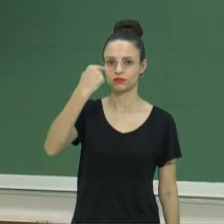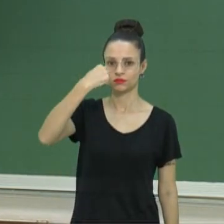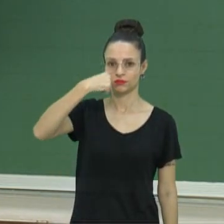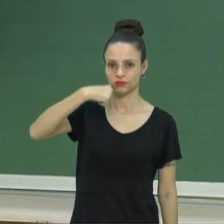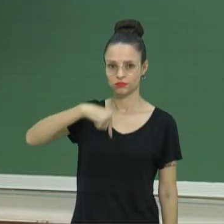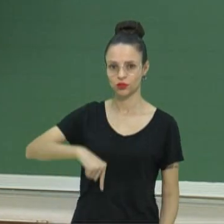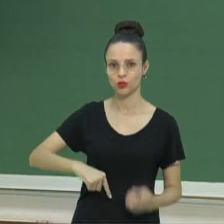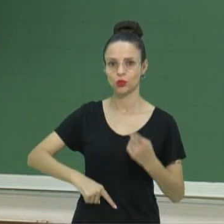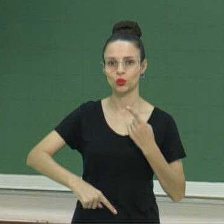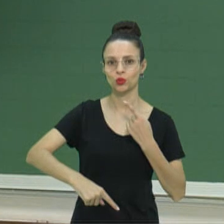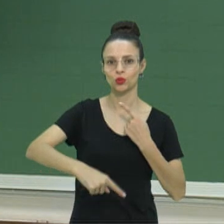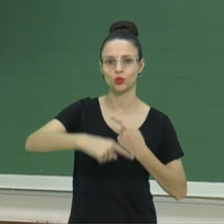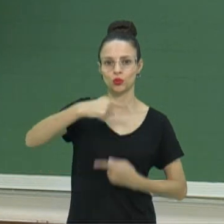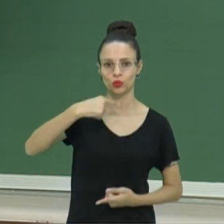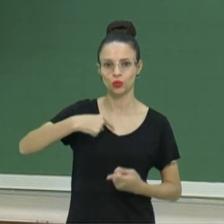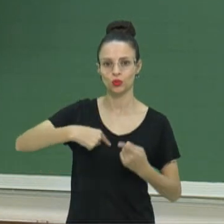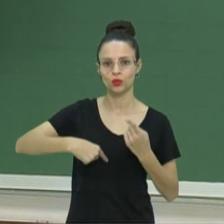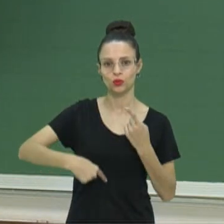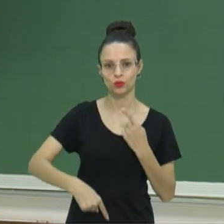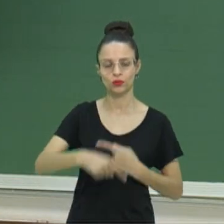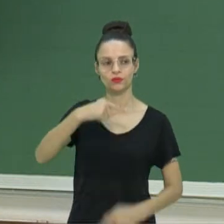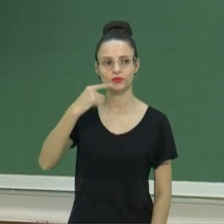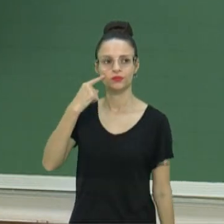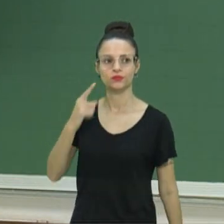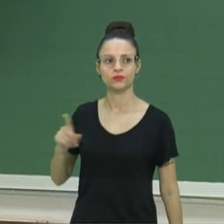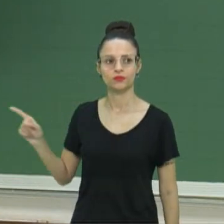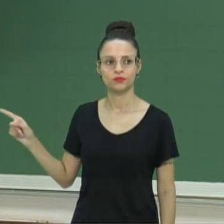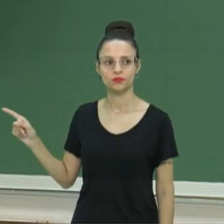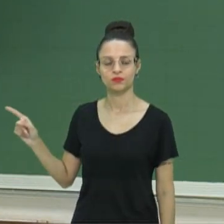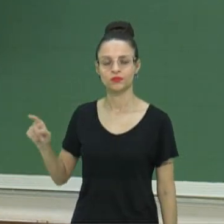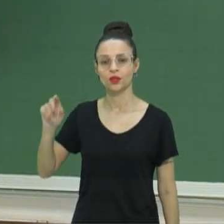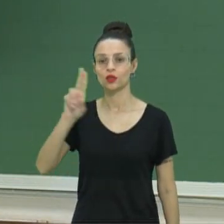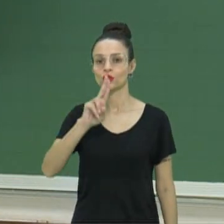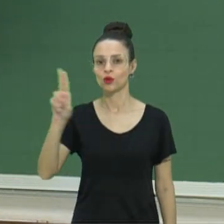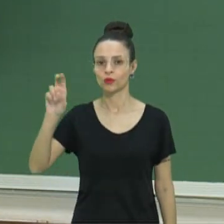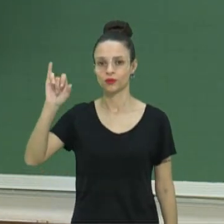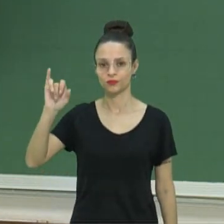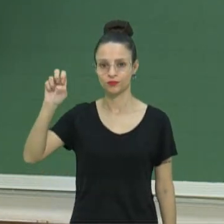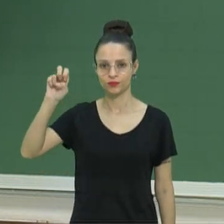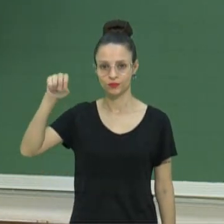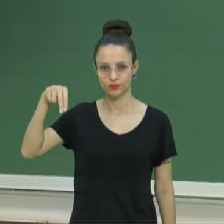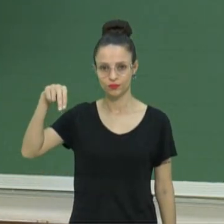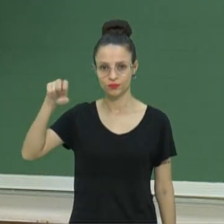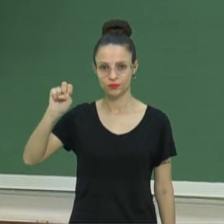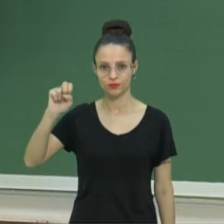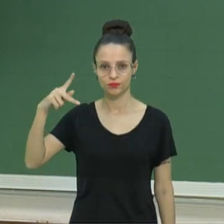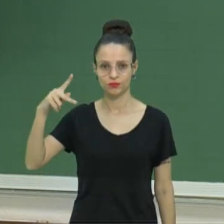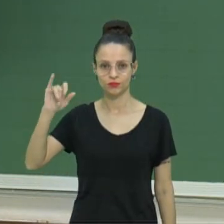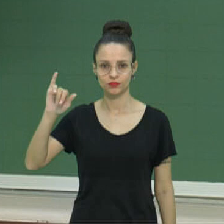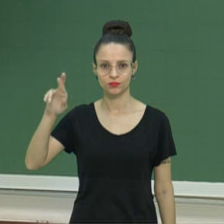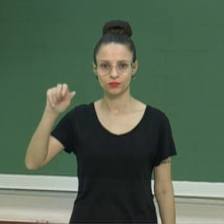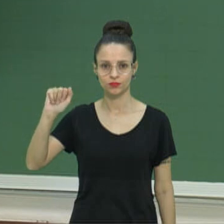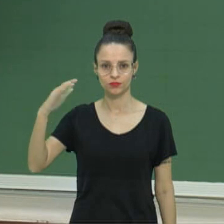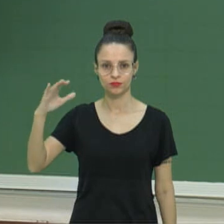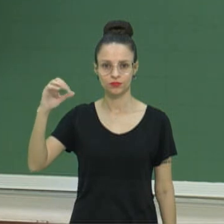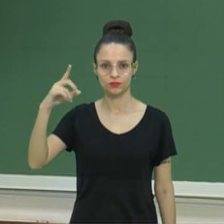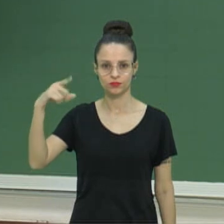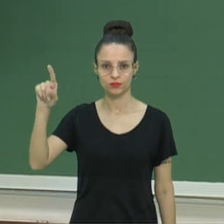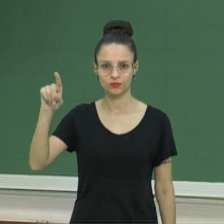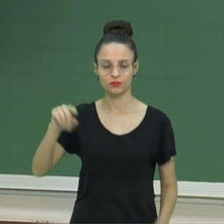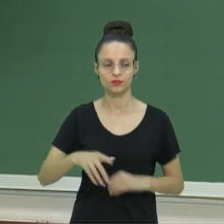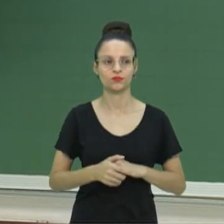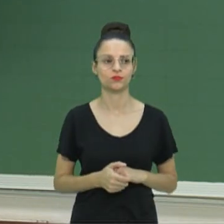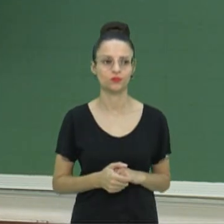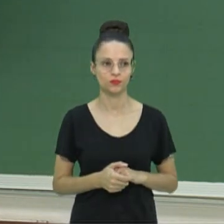nessa mecânica entrar o ar nos pulmões, é chamado de inspiração. Então, é o que está retratado na animação, né? O